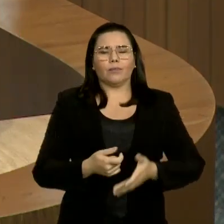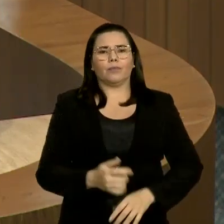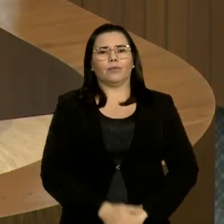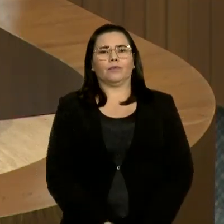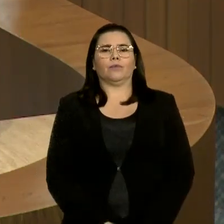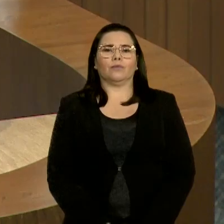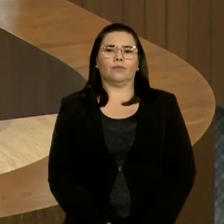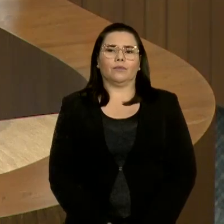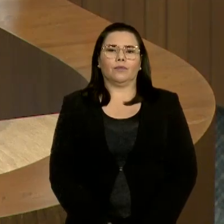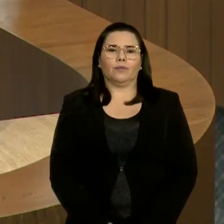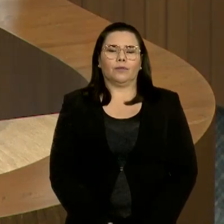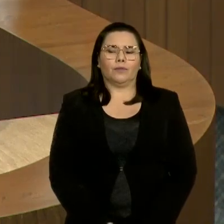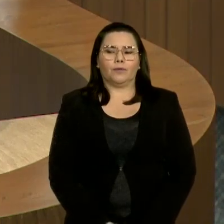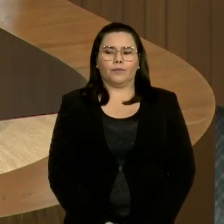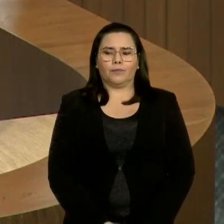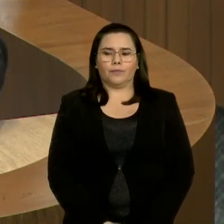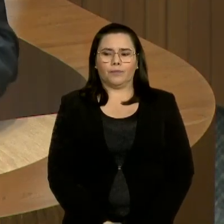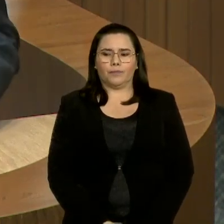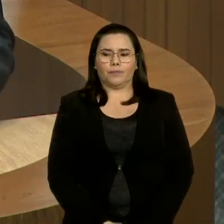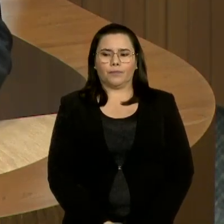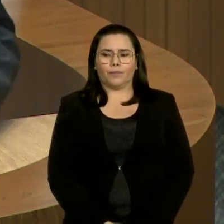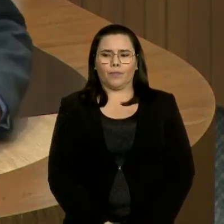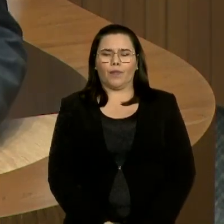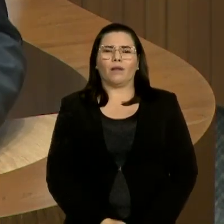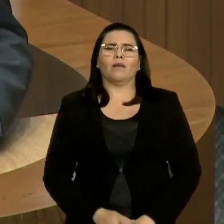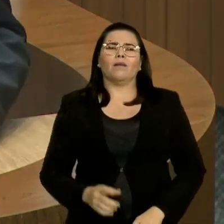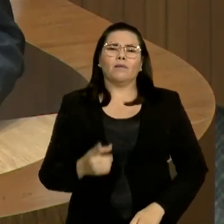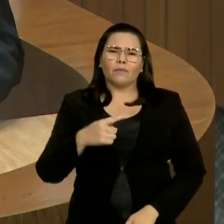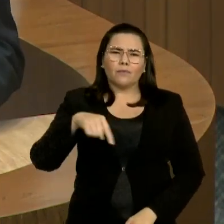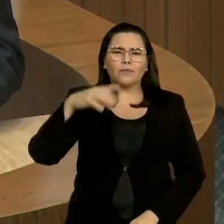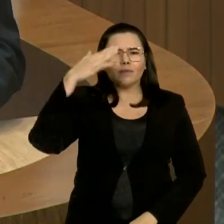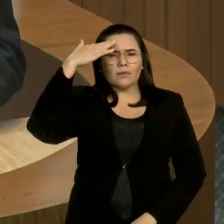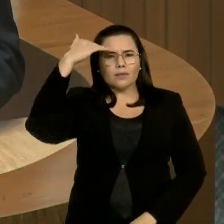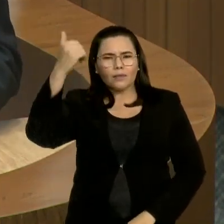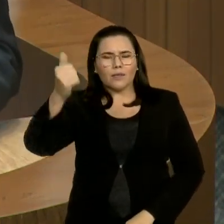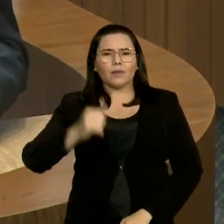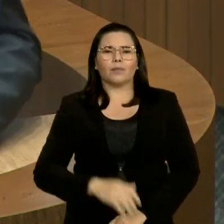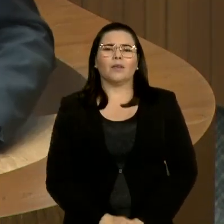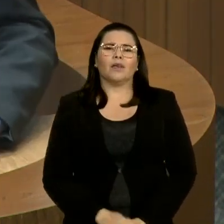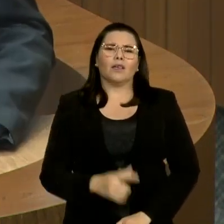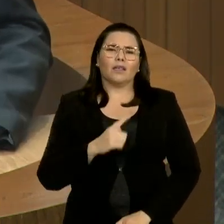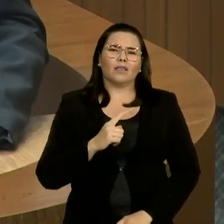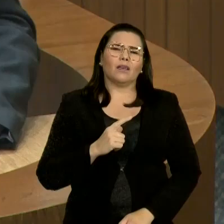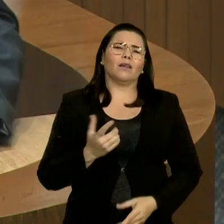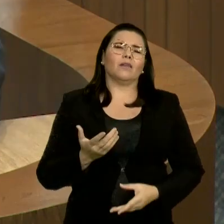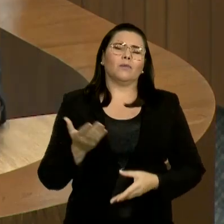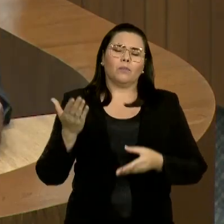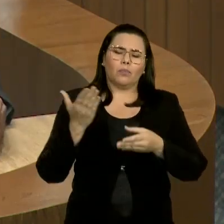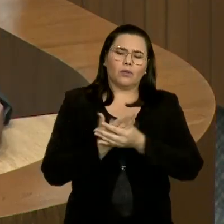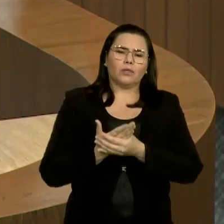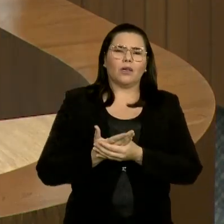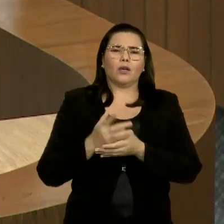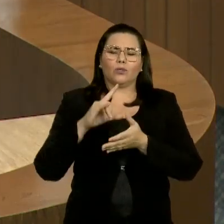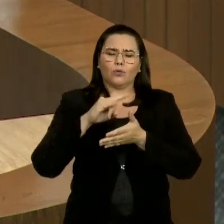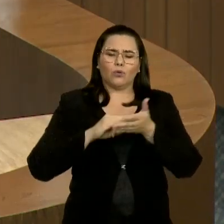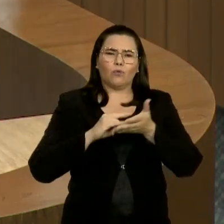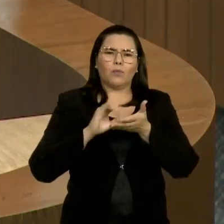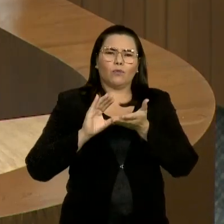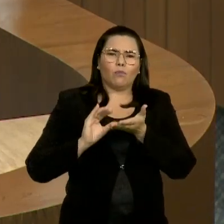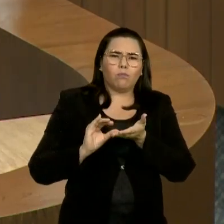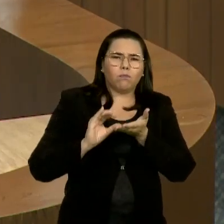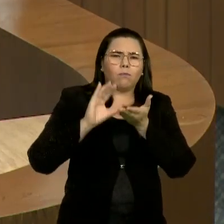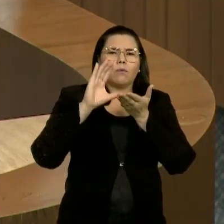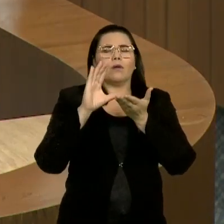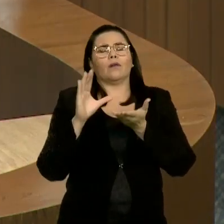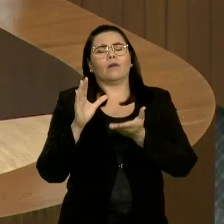situação a burocracia Deputado Roberto acaba fazendo com que alguns pagamentos